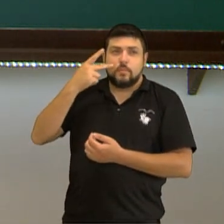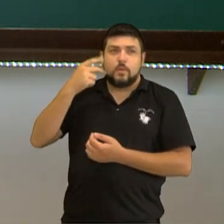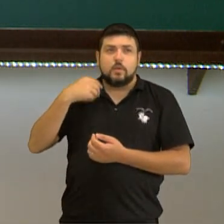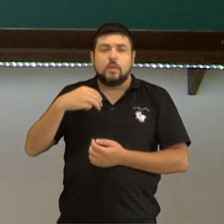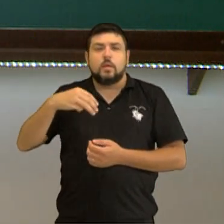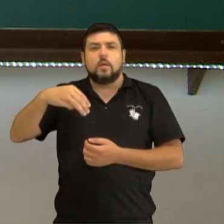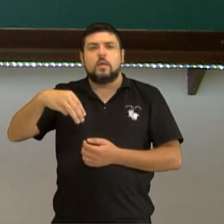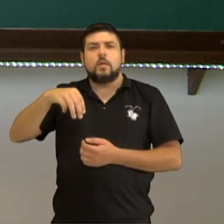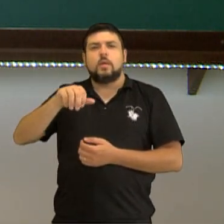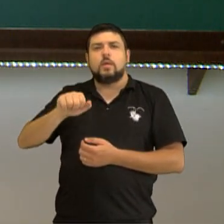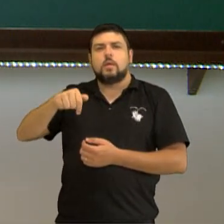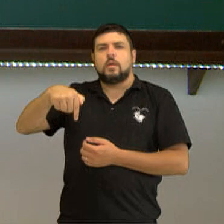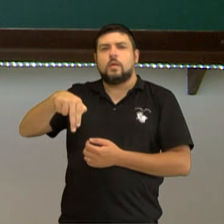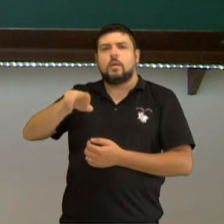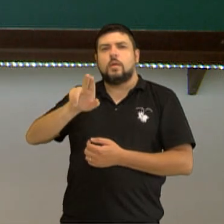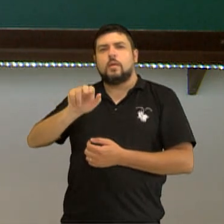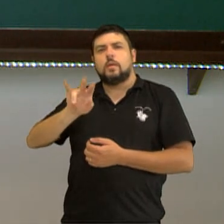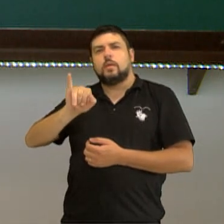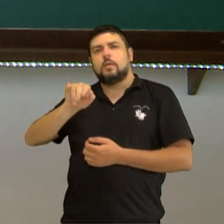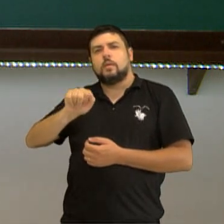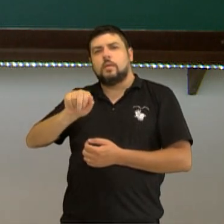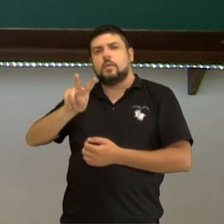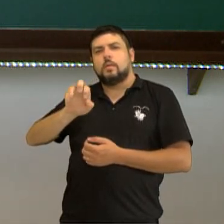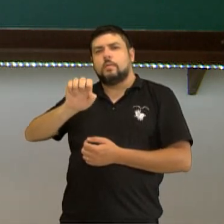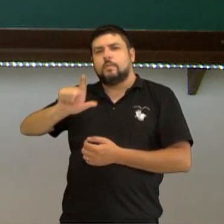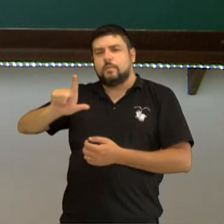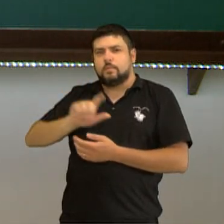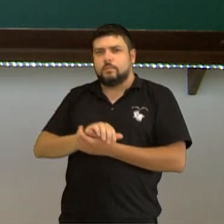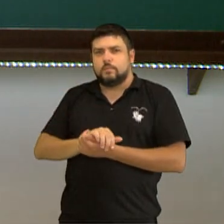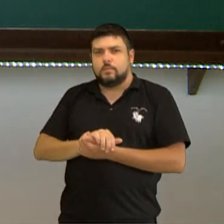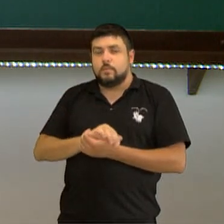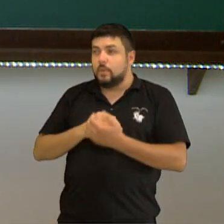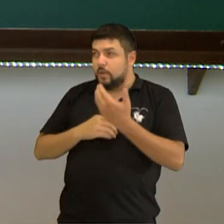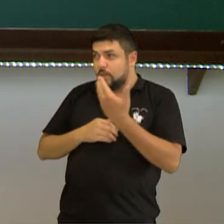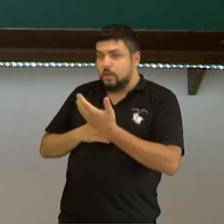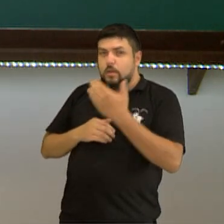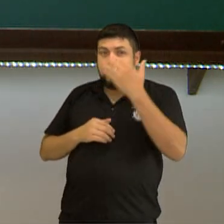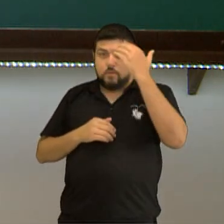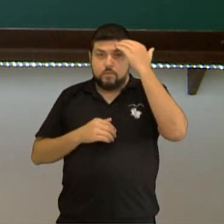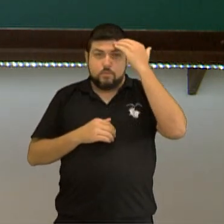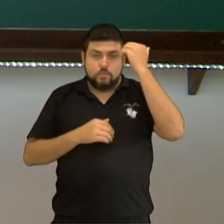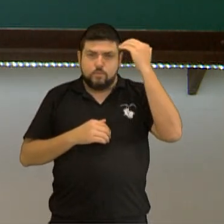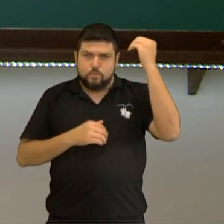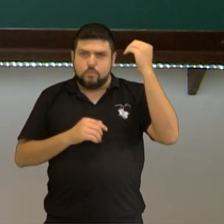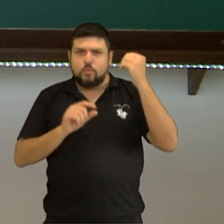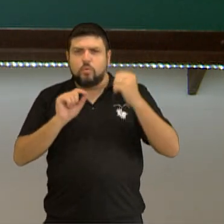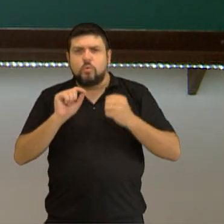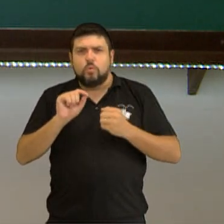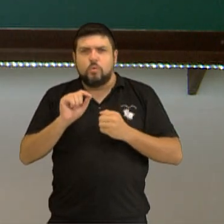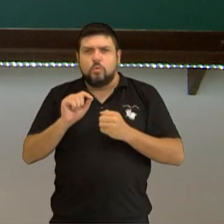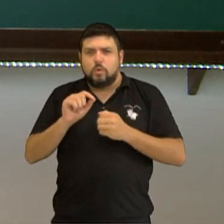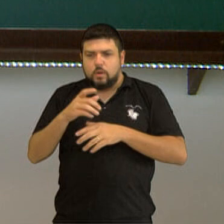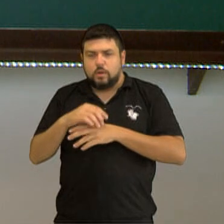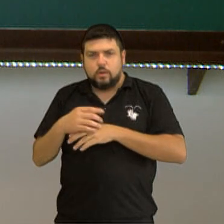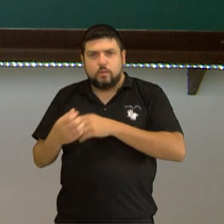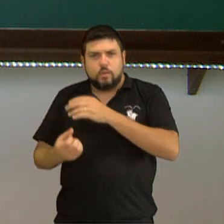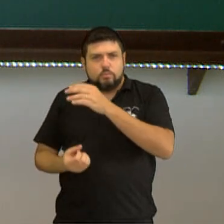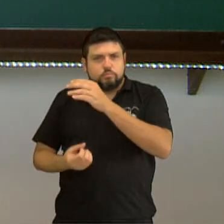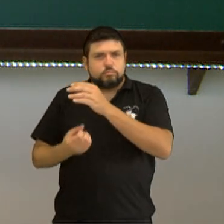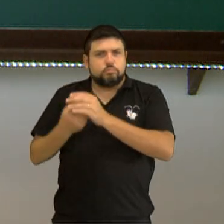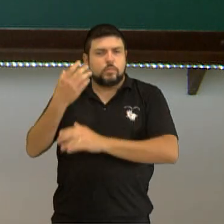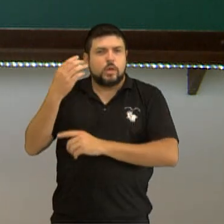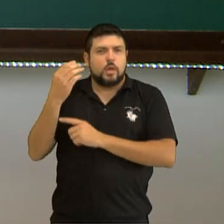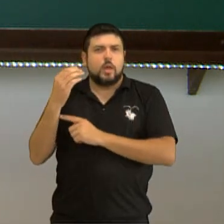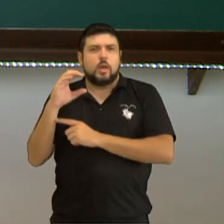Esse personagem é um personagem muito importante, né? Porque ele é reconhecido como fundador da ciência e da política moderna.